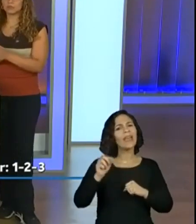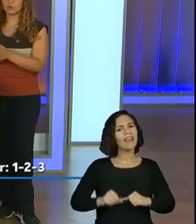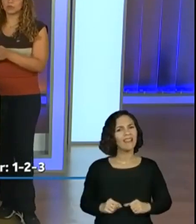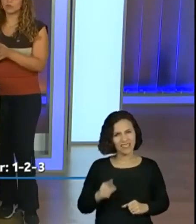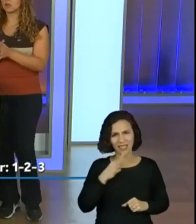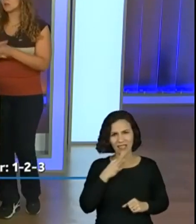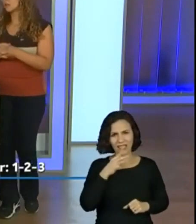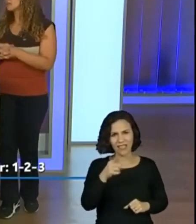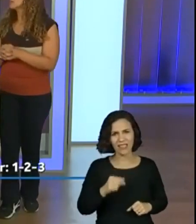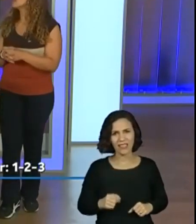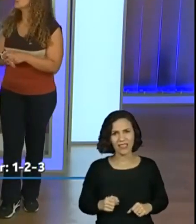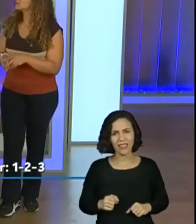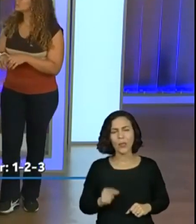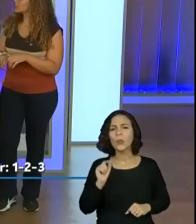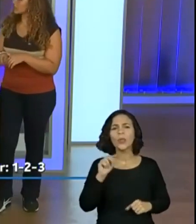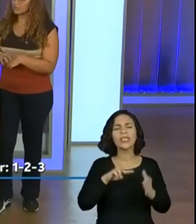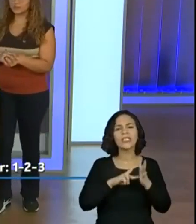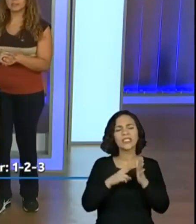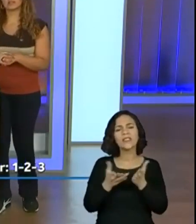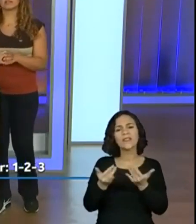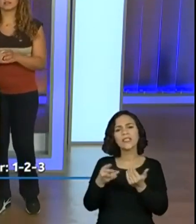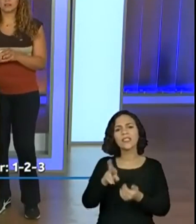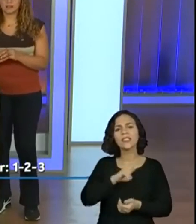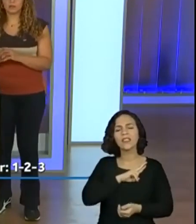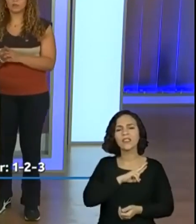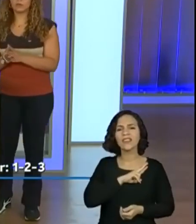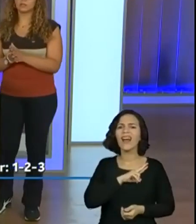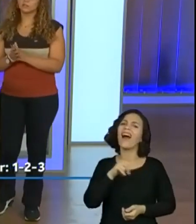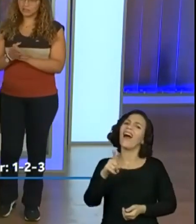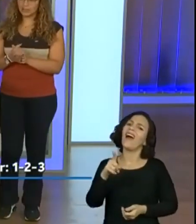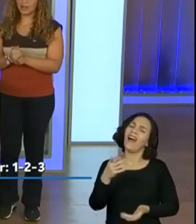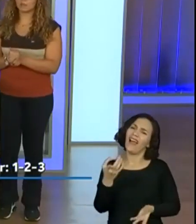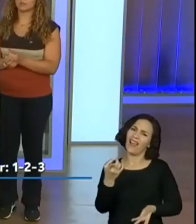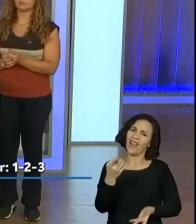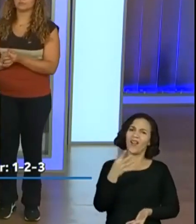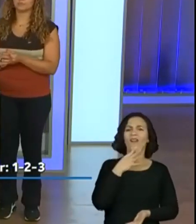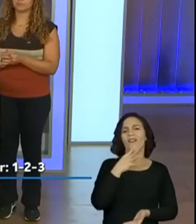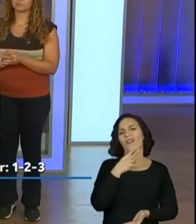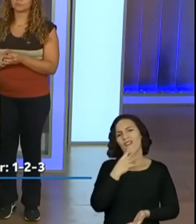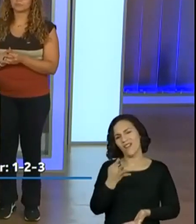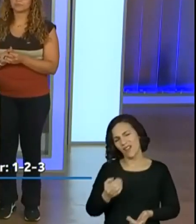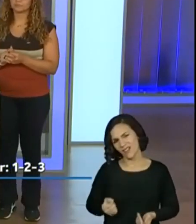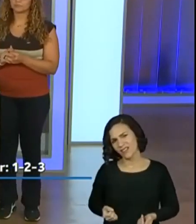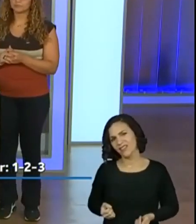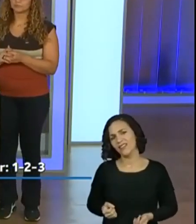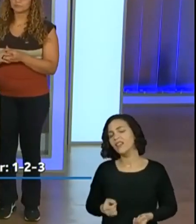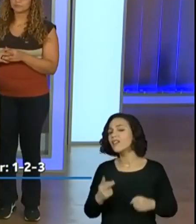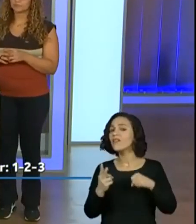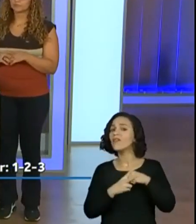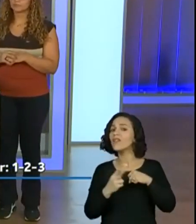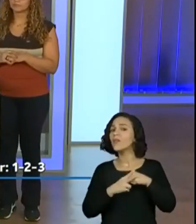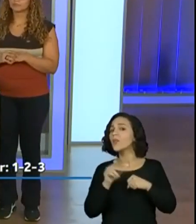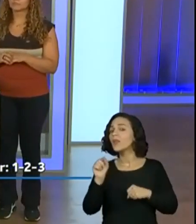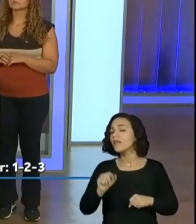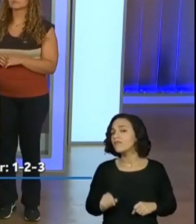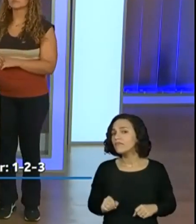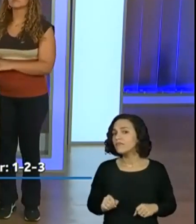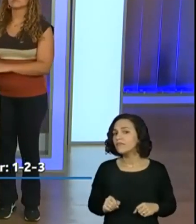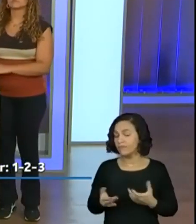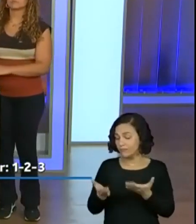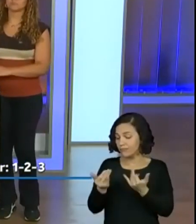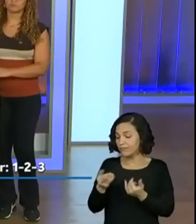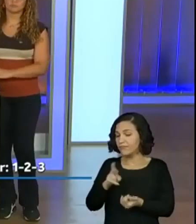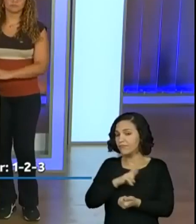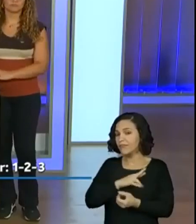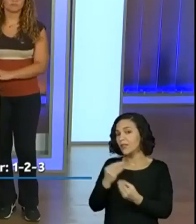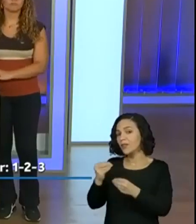verbo, hein, pessoal? Coloquem aí pra gente no chat. Eu tenho certeza que terceiro ano já Exatamente. Sabe. O que é verbo? A gente precisa da ajuda aí de